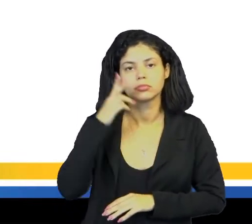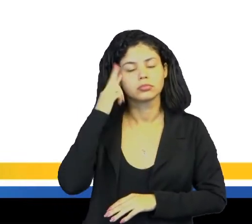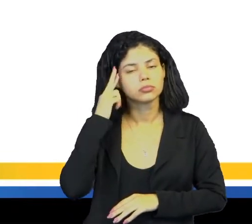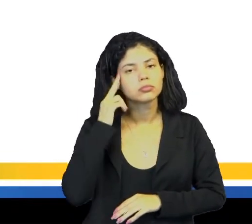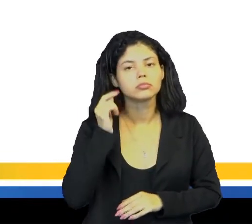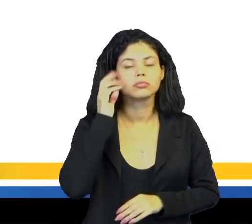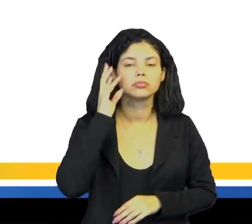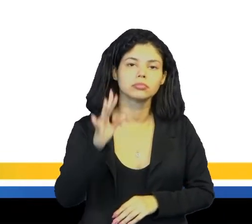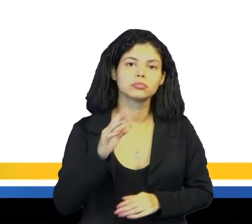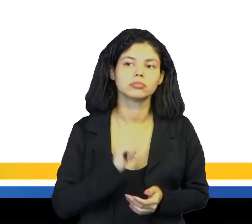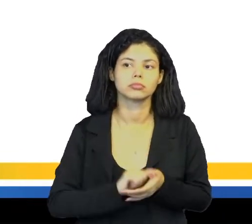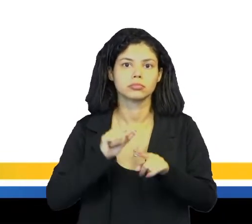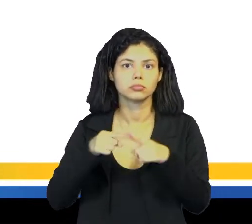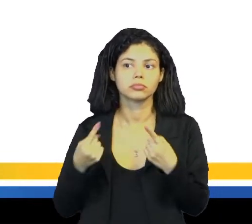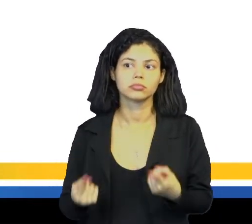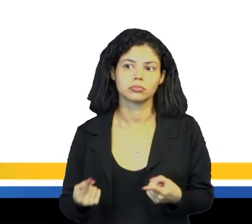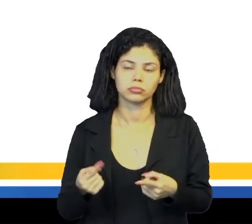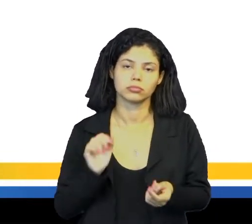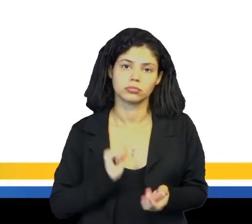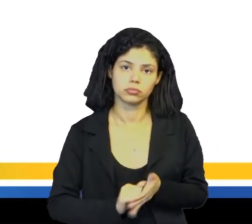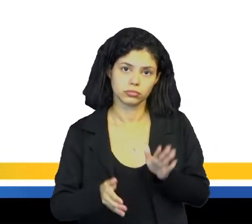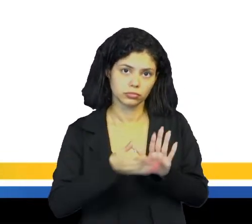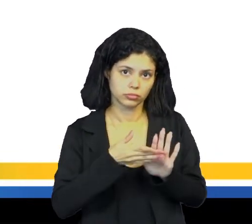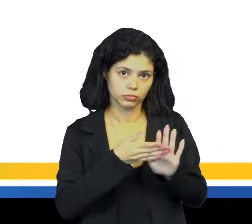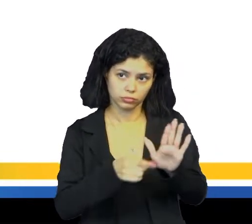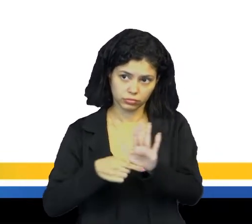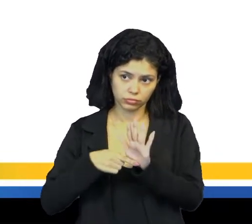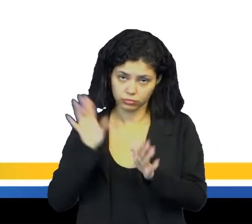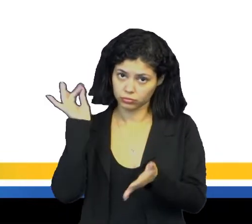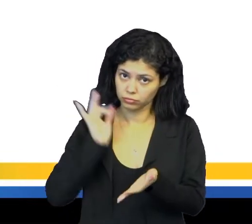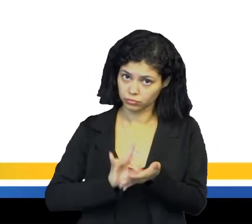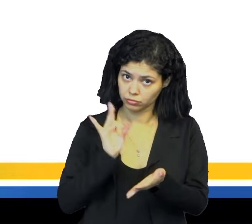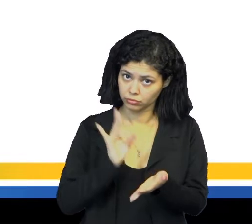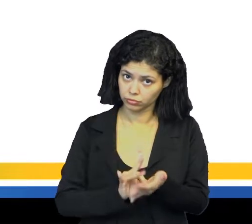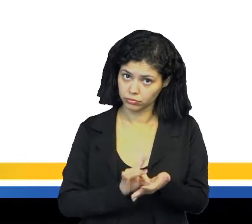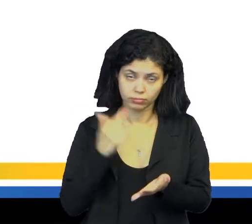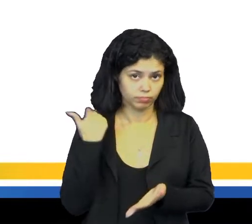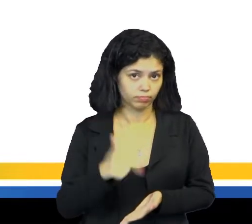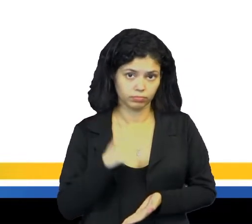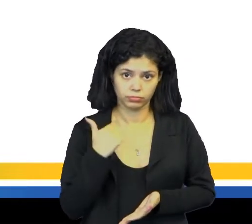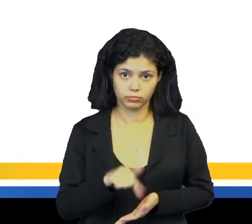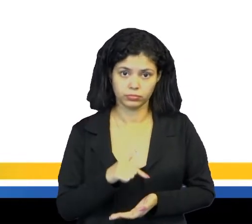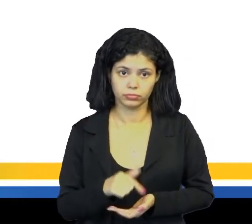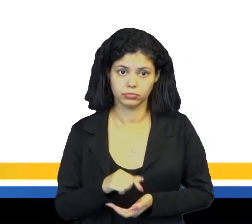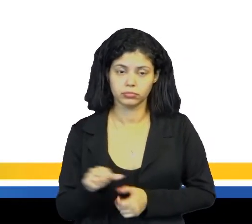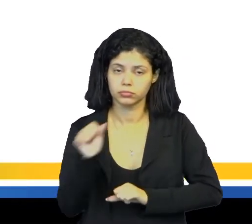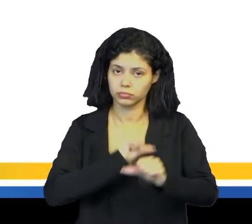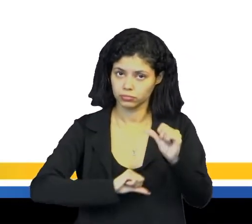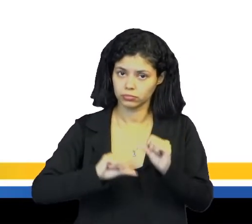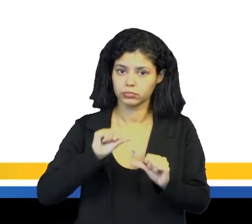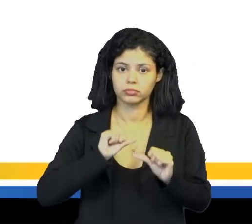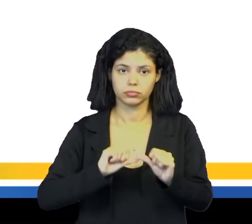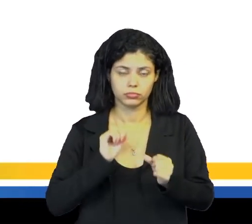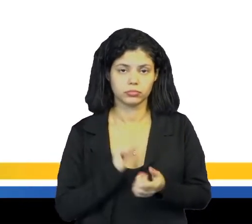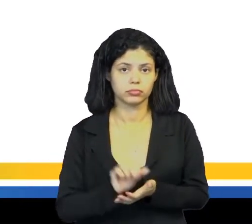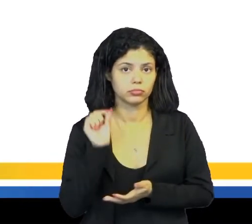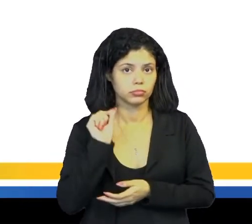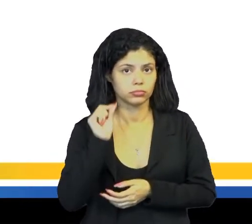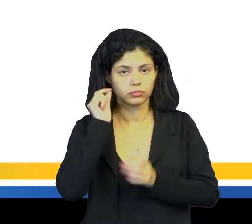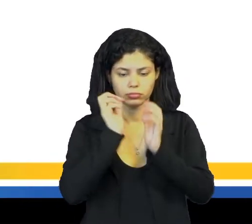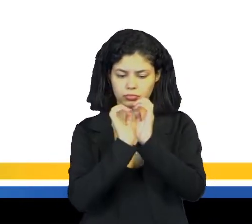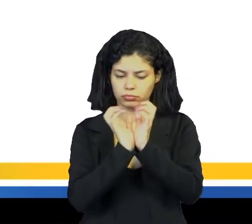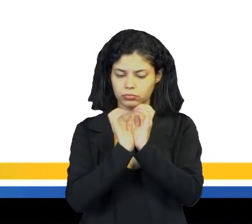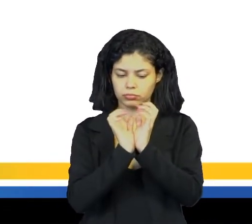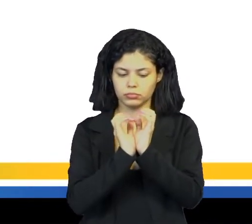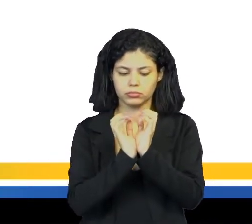todo mundo sonha, mas a comprovação real não temos. Nós temos alterações de que o